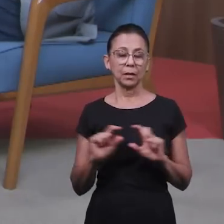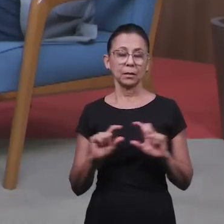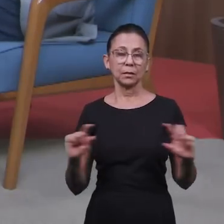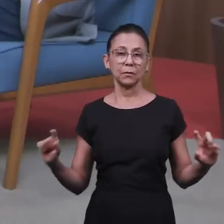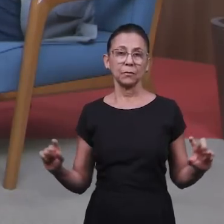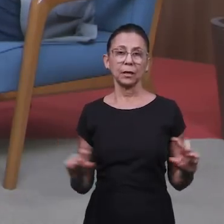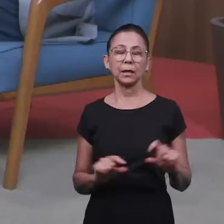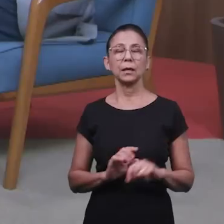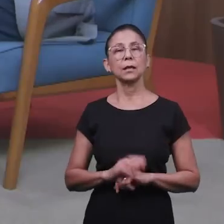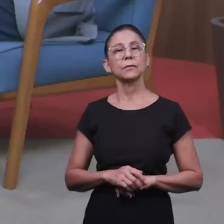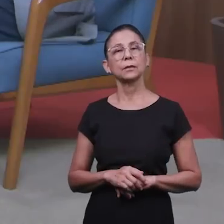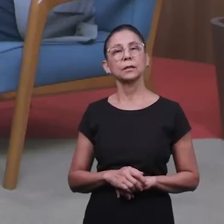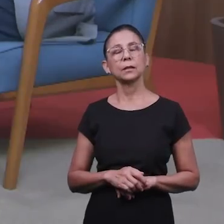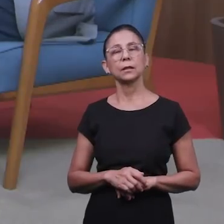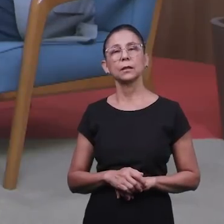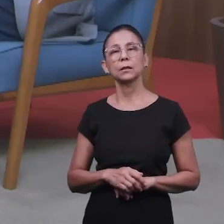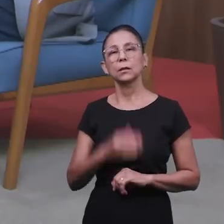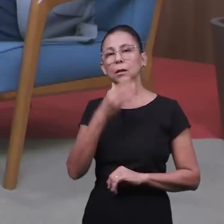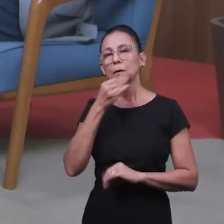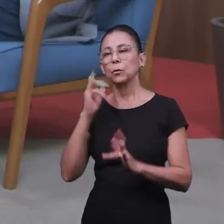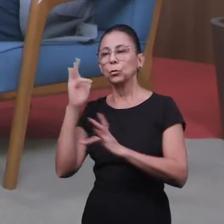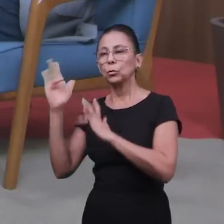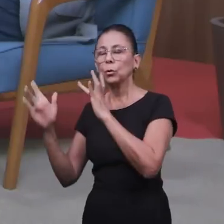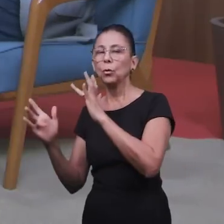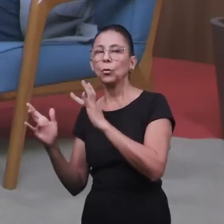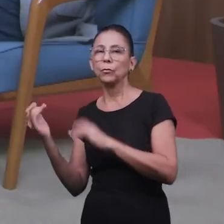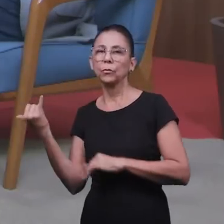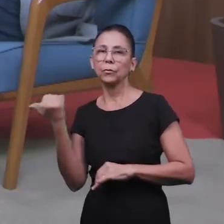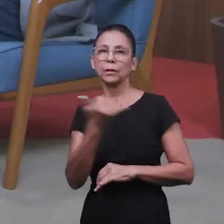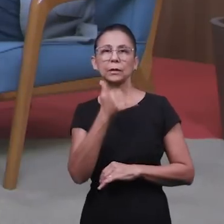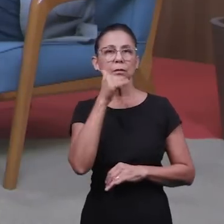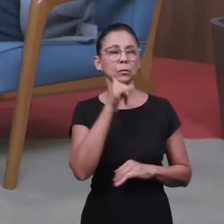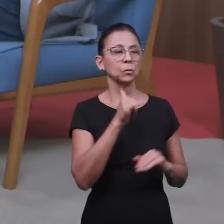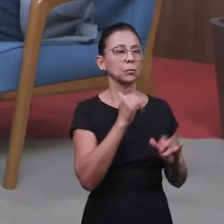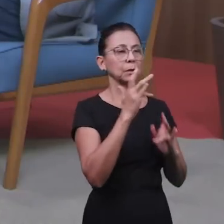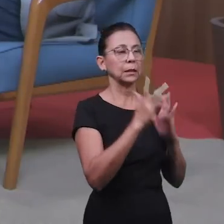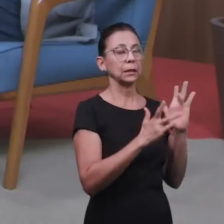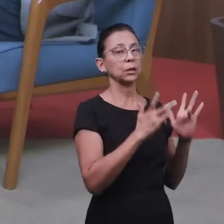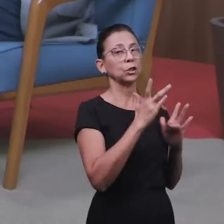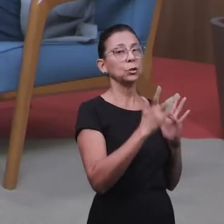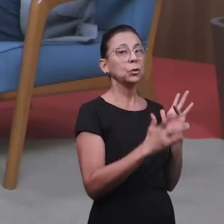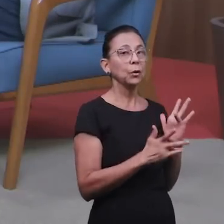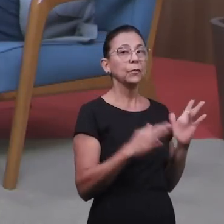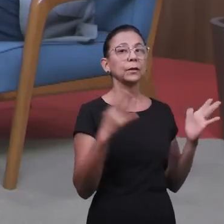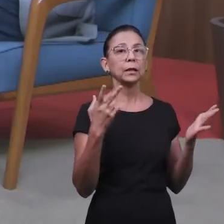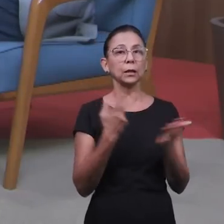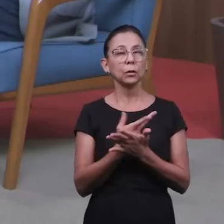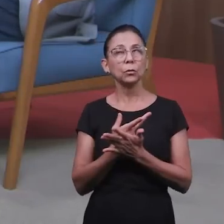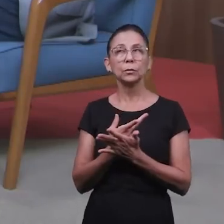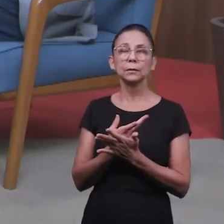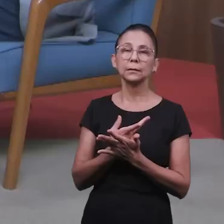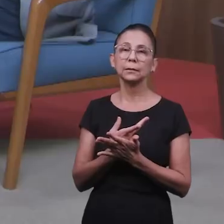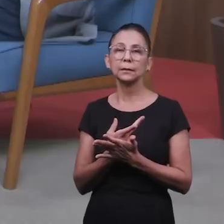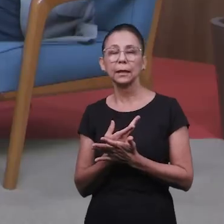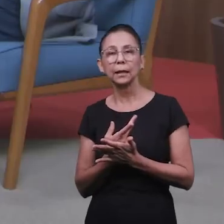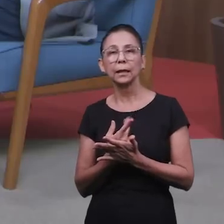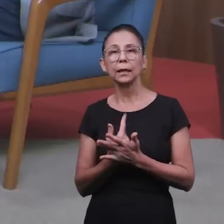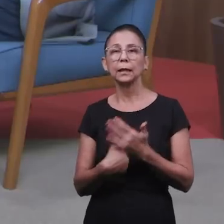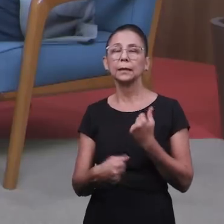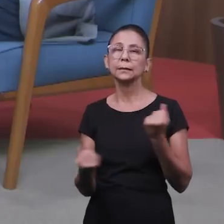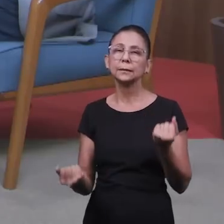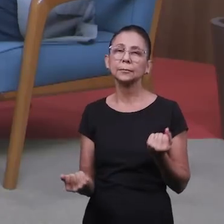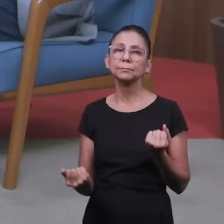a noiva, da noiva para com o noivo, que acontece em torno do amor dos amores,